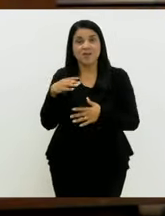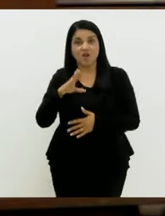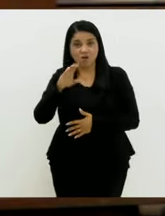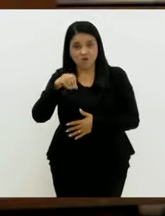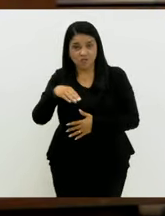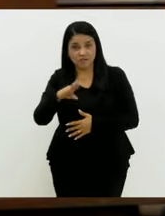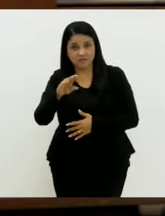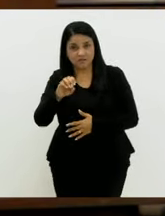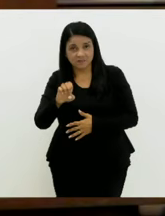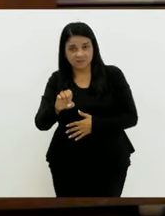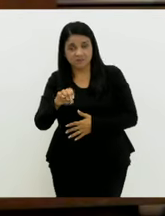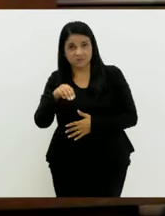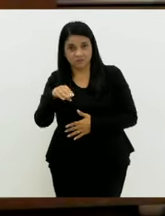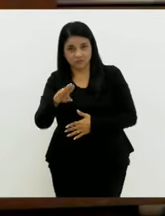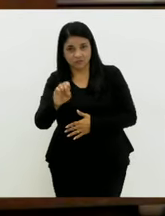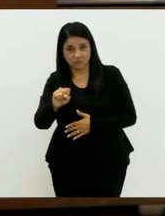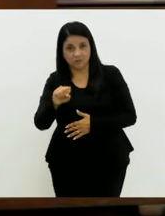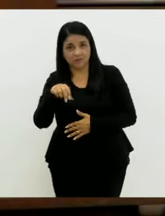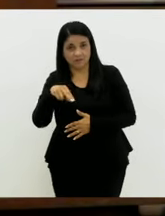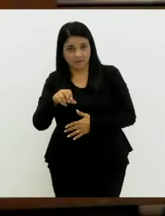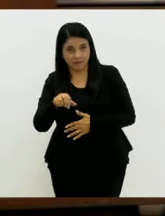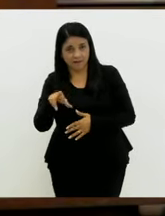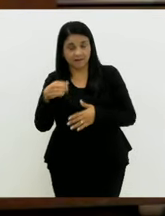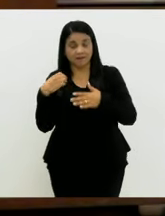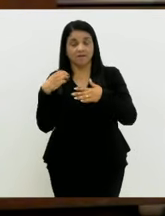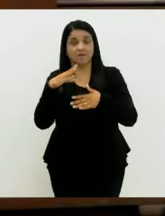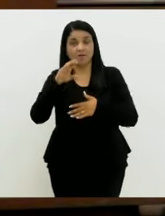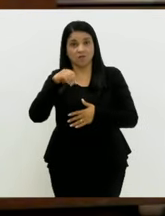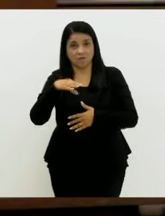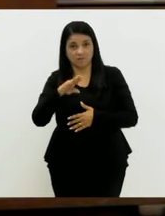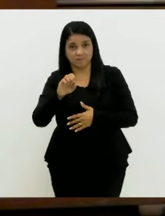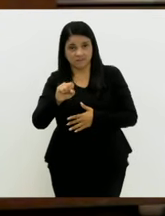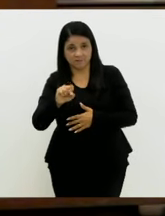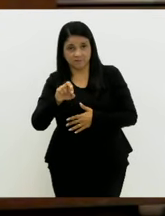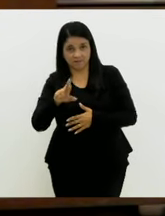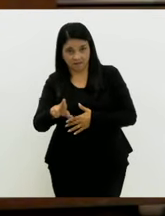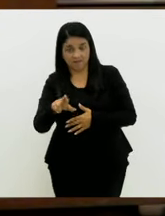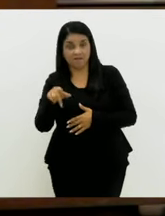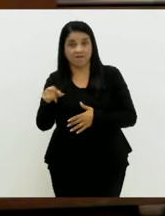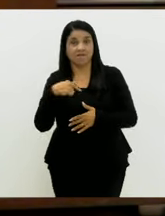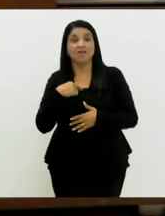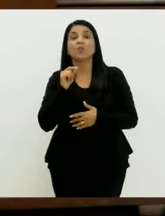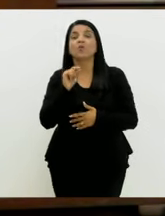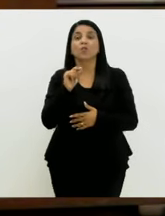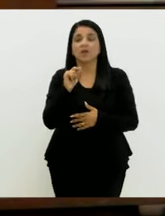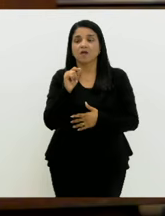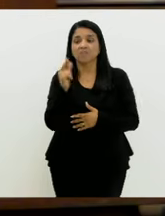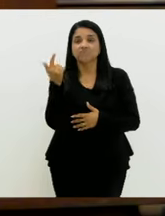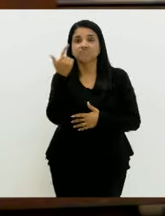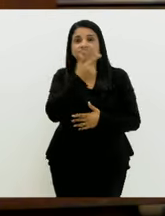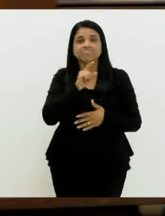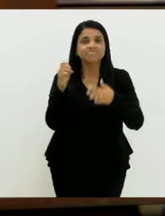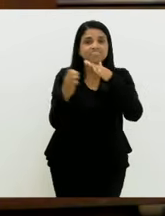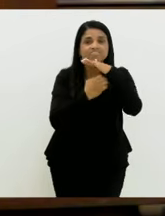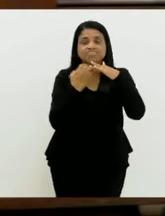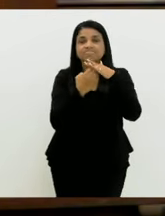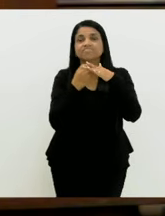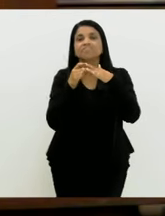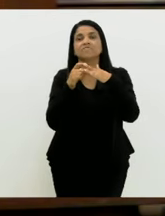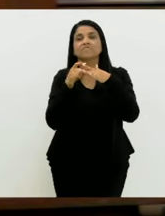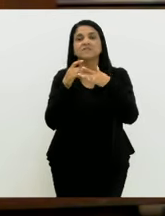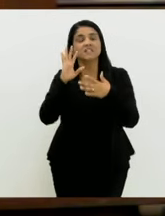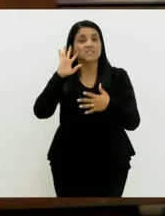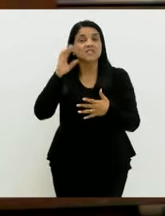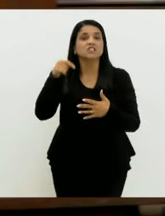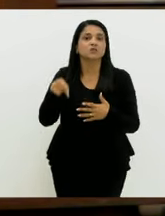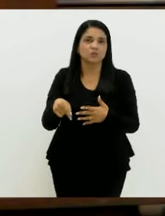não se sabe a custo de quê, a interesse de quê, garantir judicialmente várias decisões que a